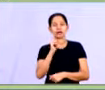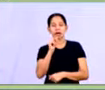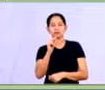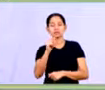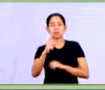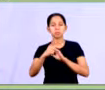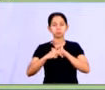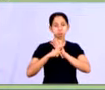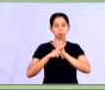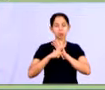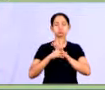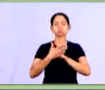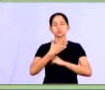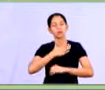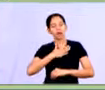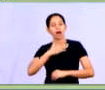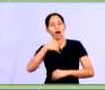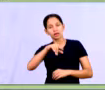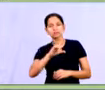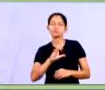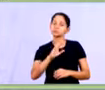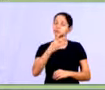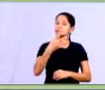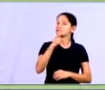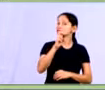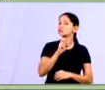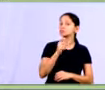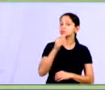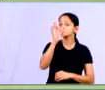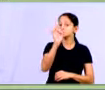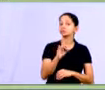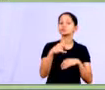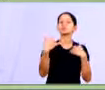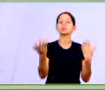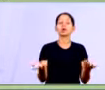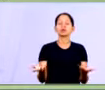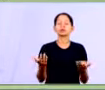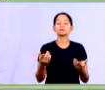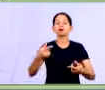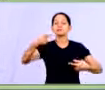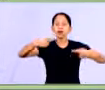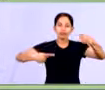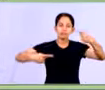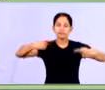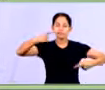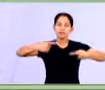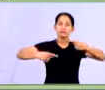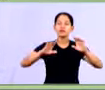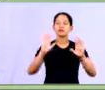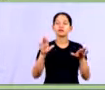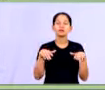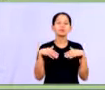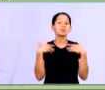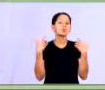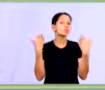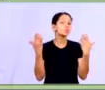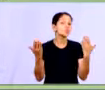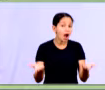compõe o capital da empresa com 45%. Vamos discutir então o custo médio